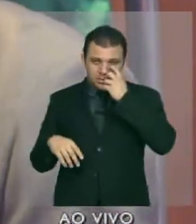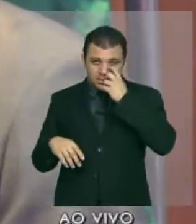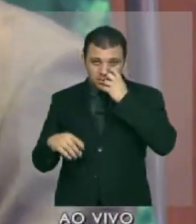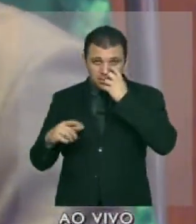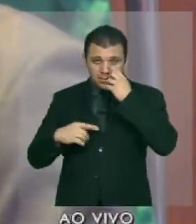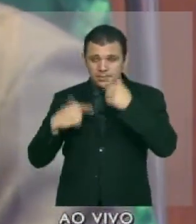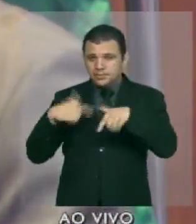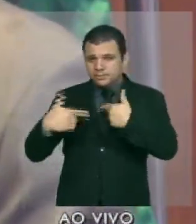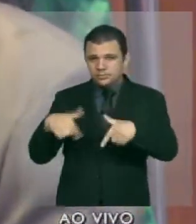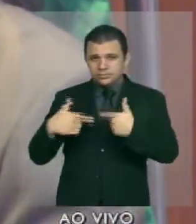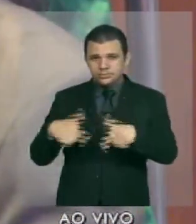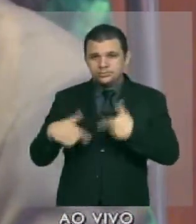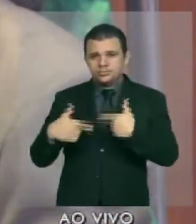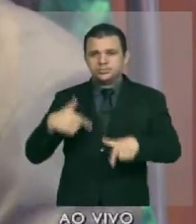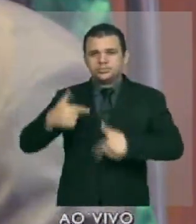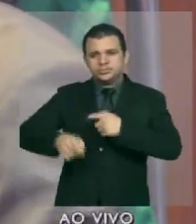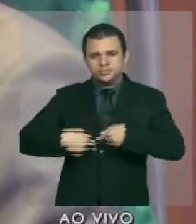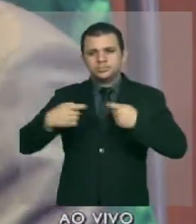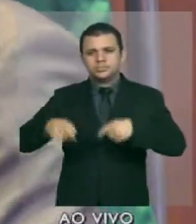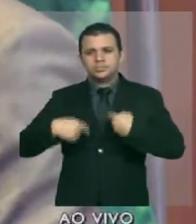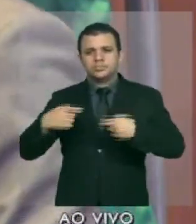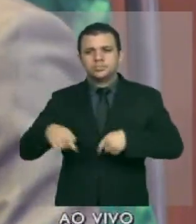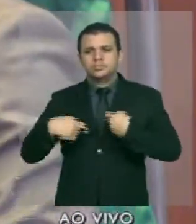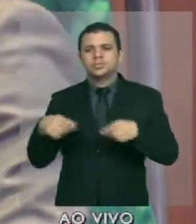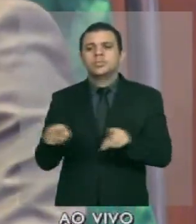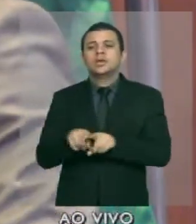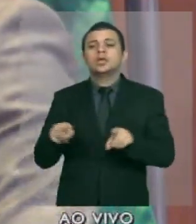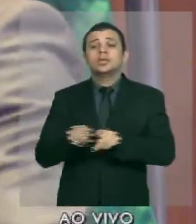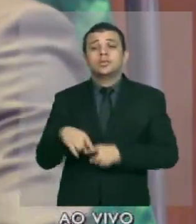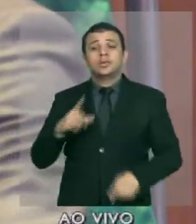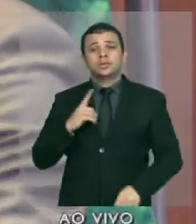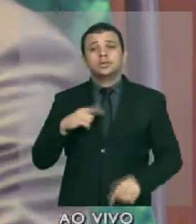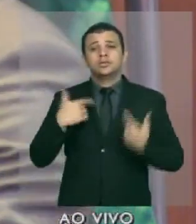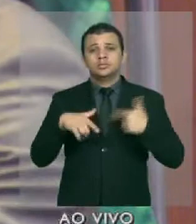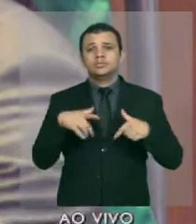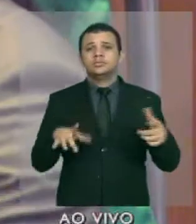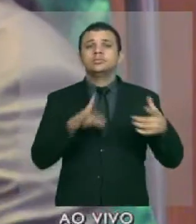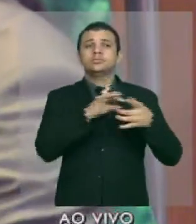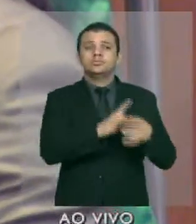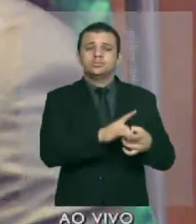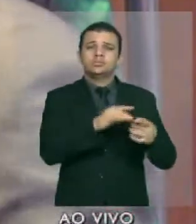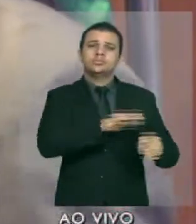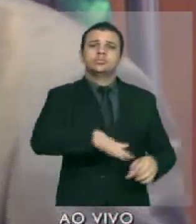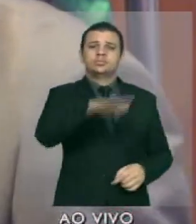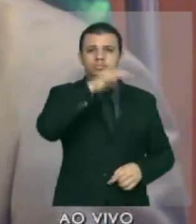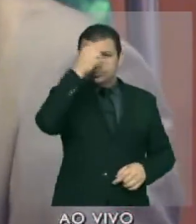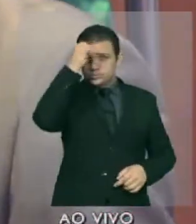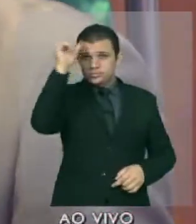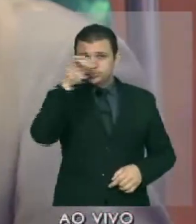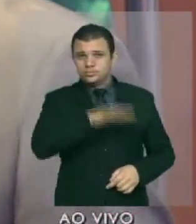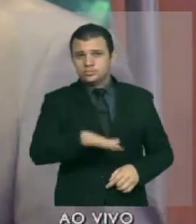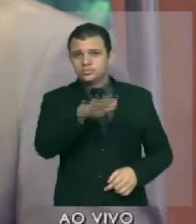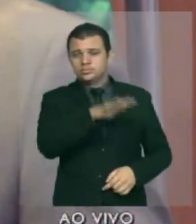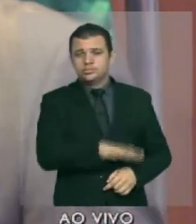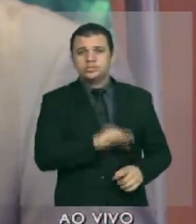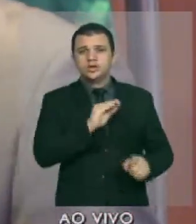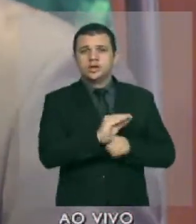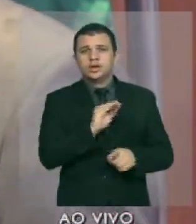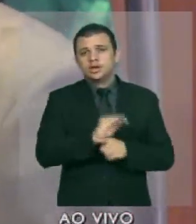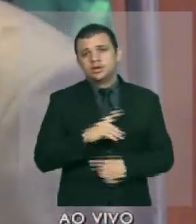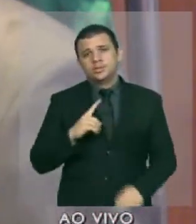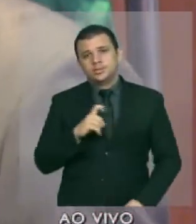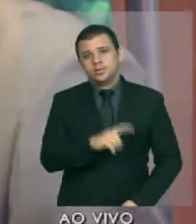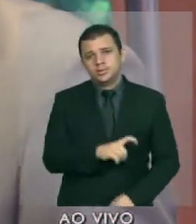suas atividades de lavoura eles tinham também um trabalho ligado às fazendas de criação de camarão então nós